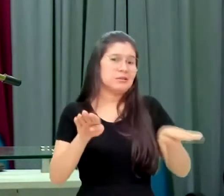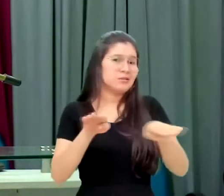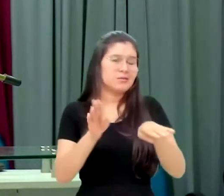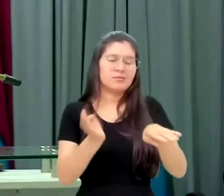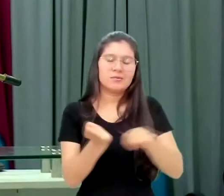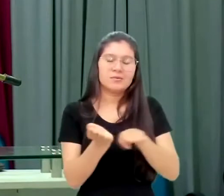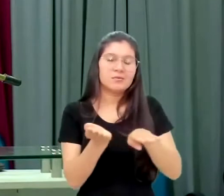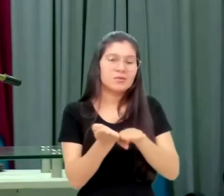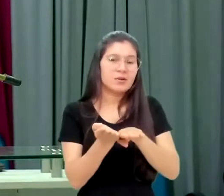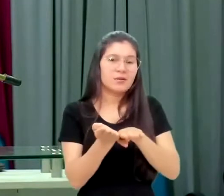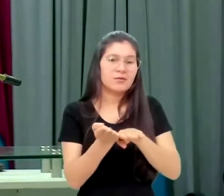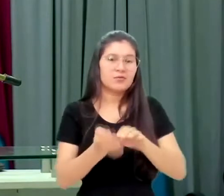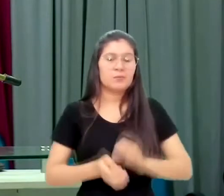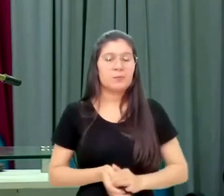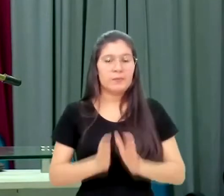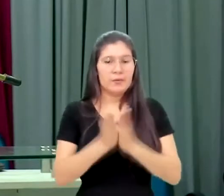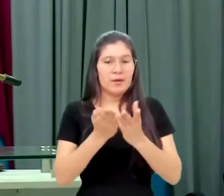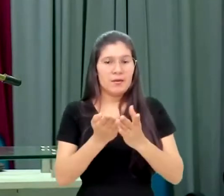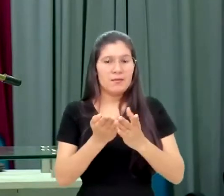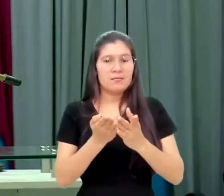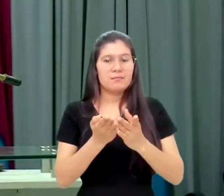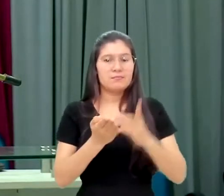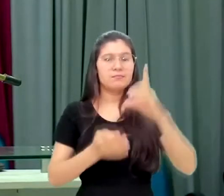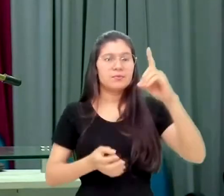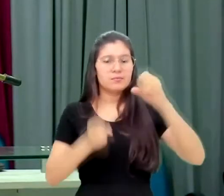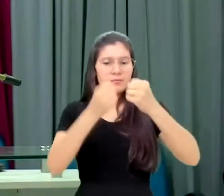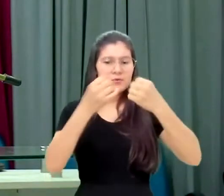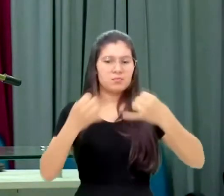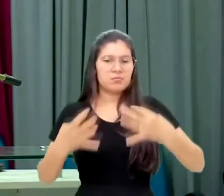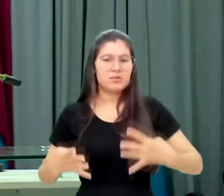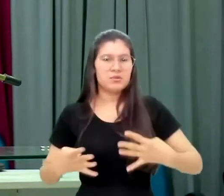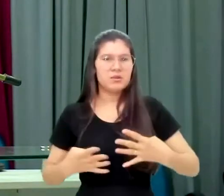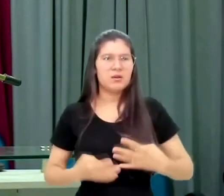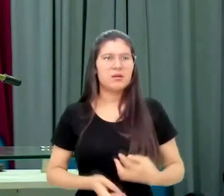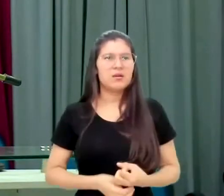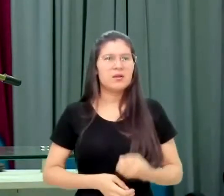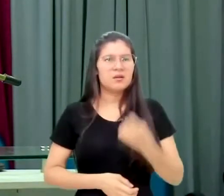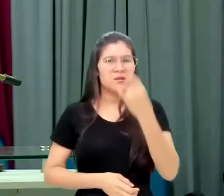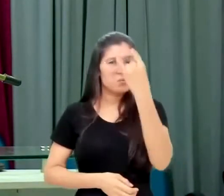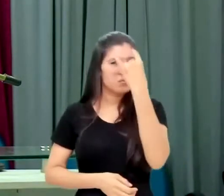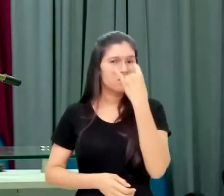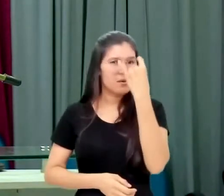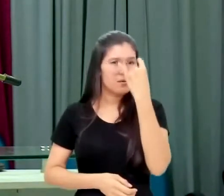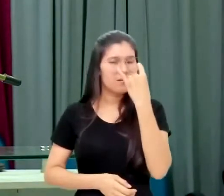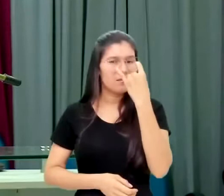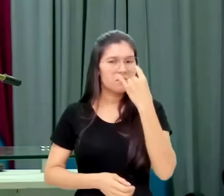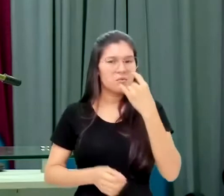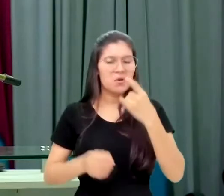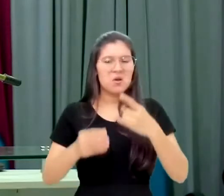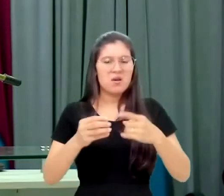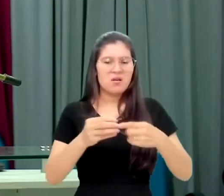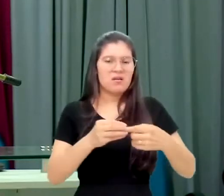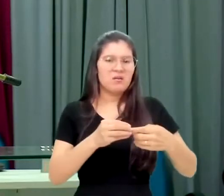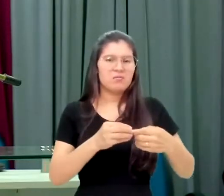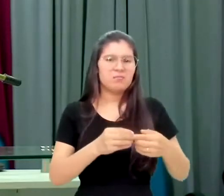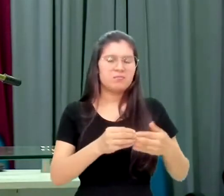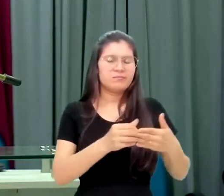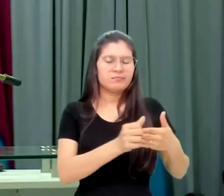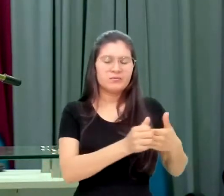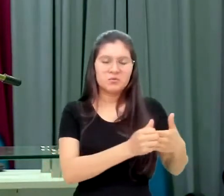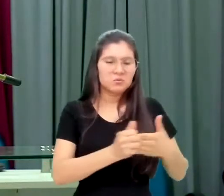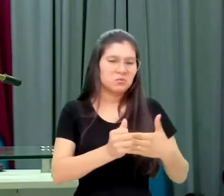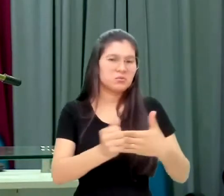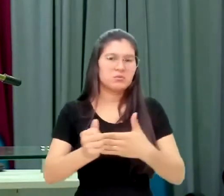não pode guiar outro, porque então ambos cairiam na cova. Nós temos a palavra